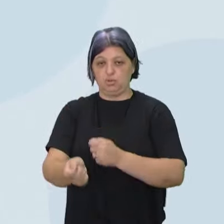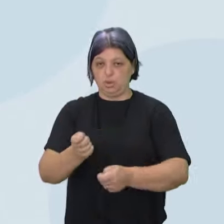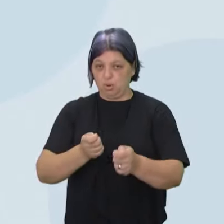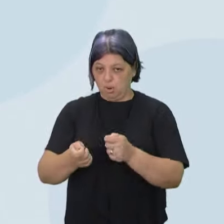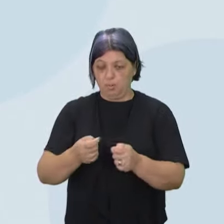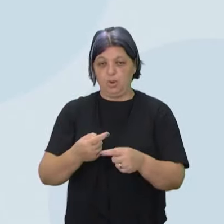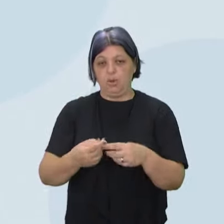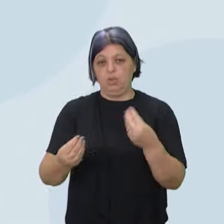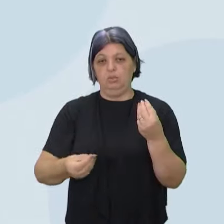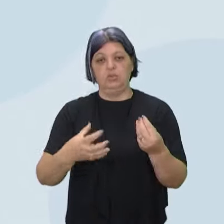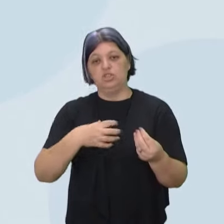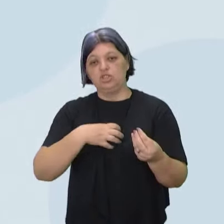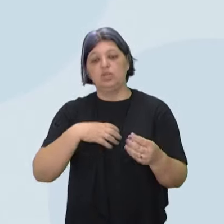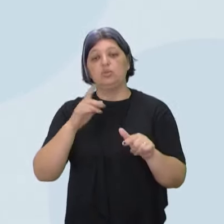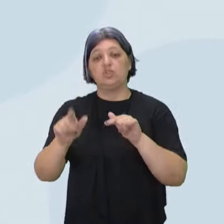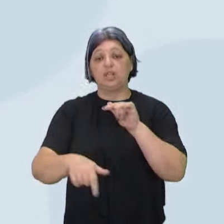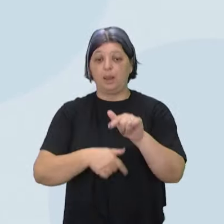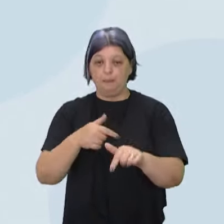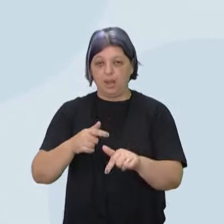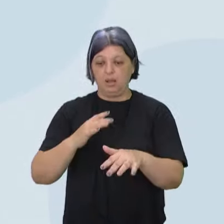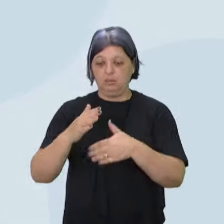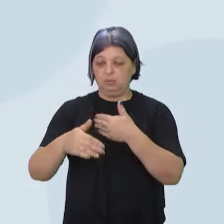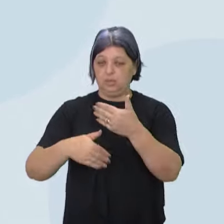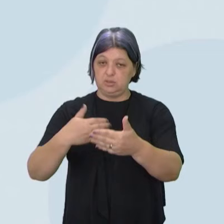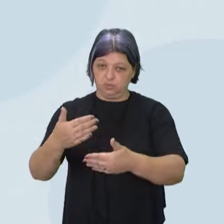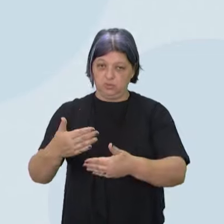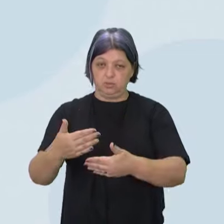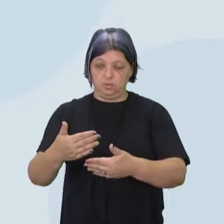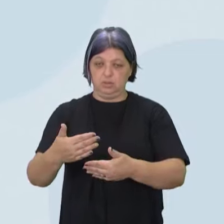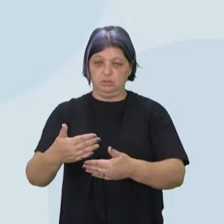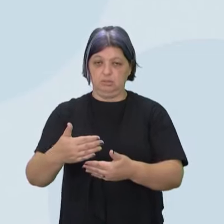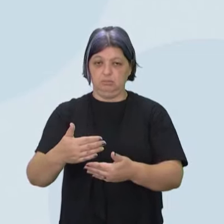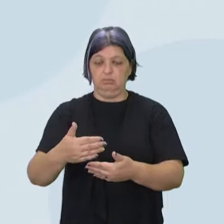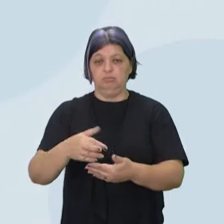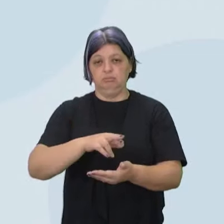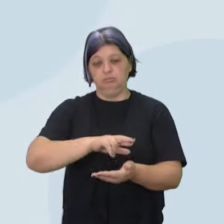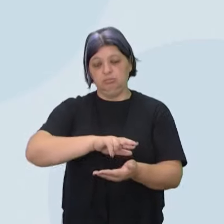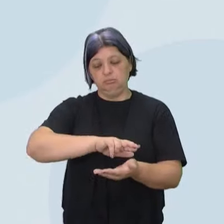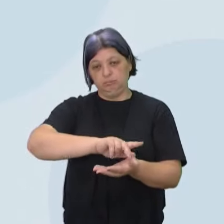produção, formas de trabalho e seus desdobramentos em diferentes